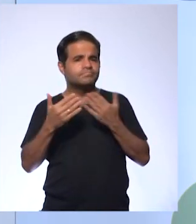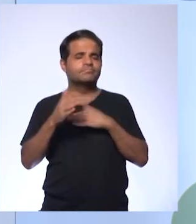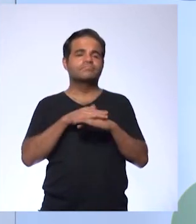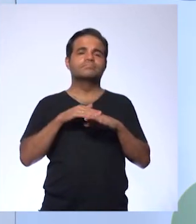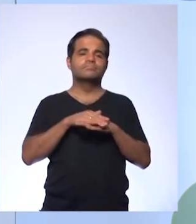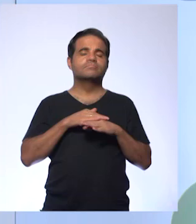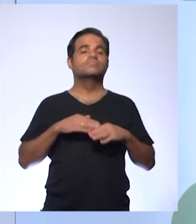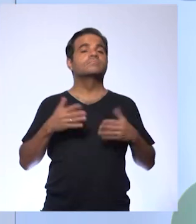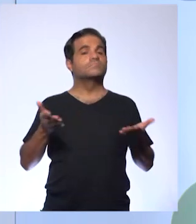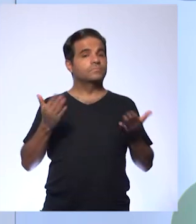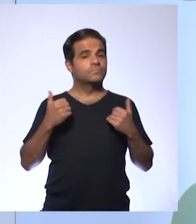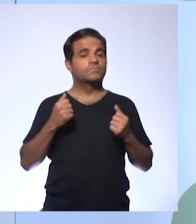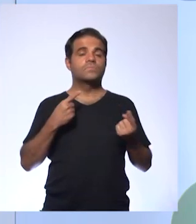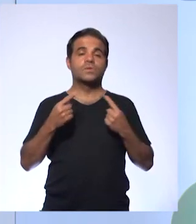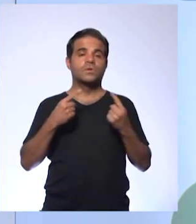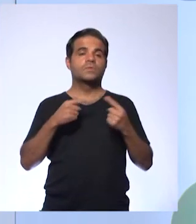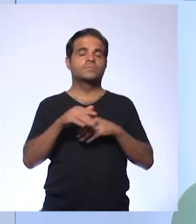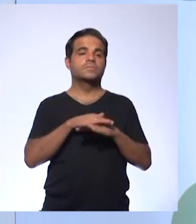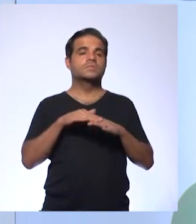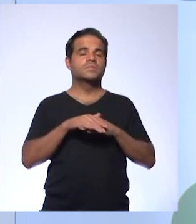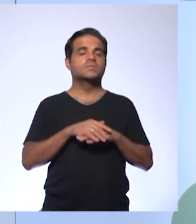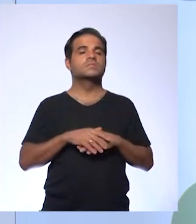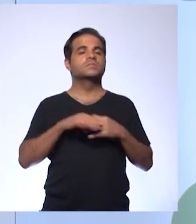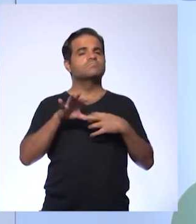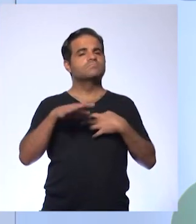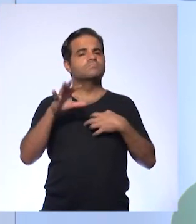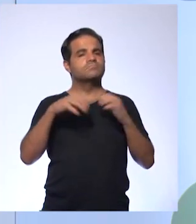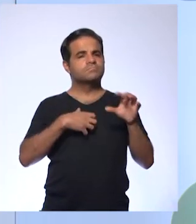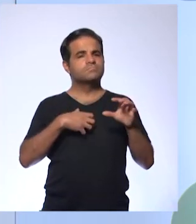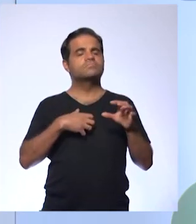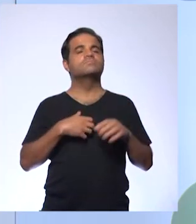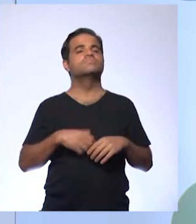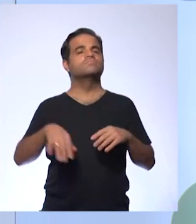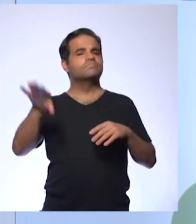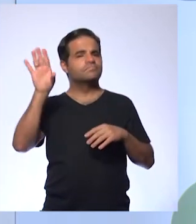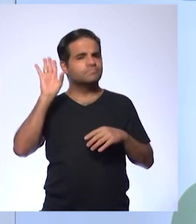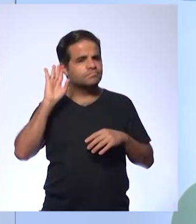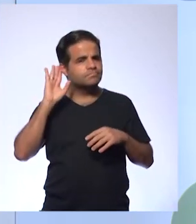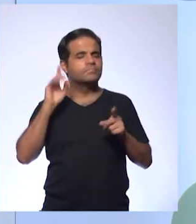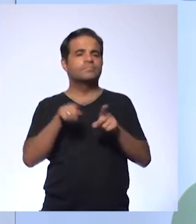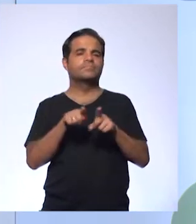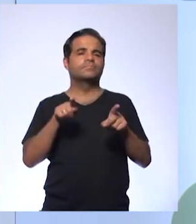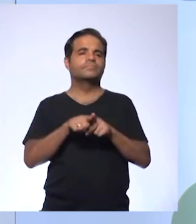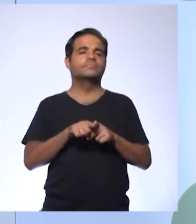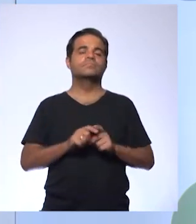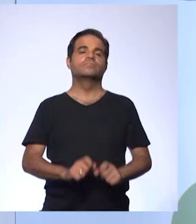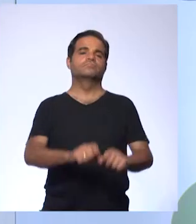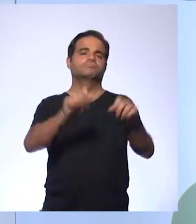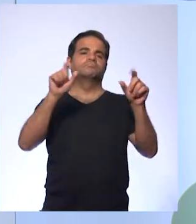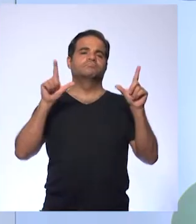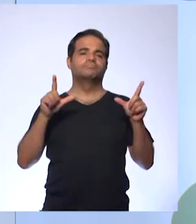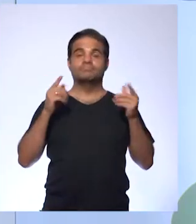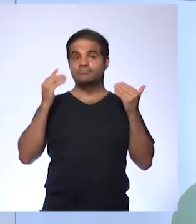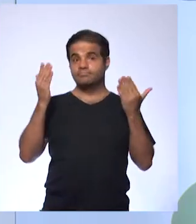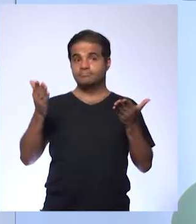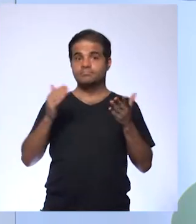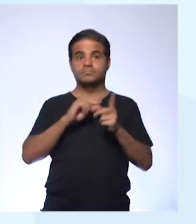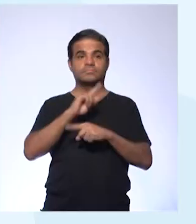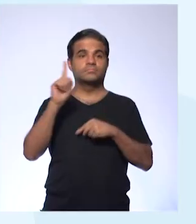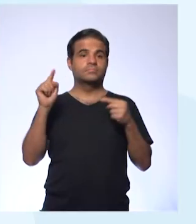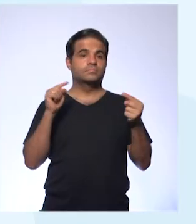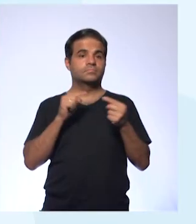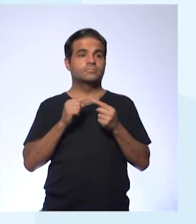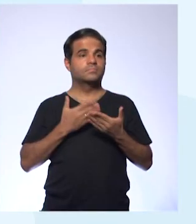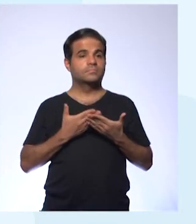A gente vai falar bastante sobre a empatia e sobre a escuta ativa. Então, na tela para vocês, o objetivo da